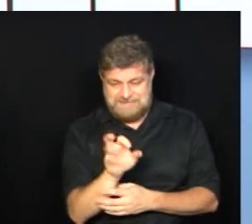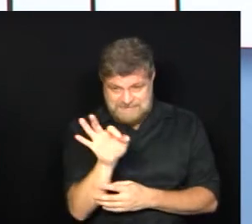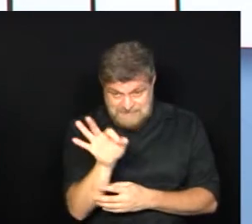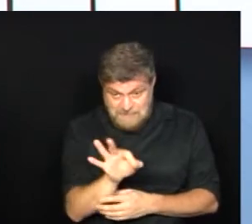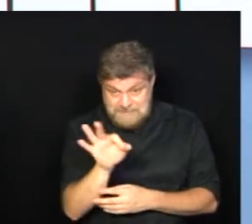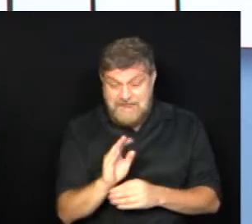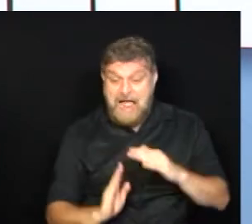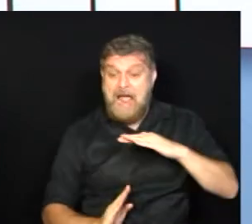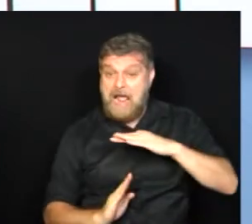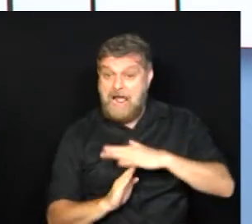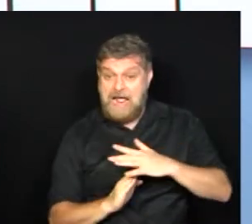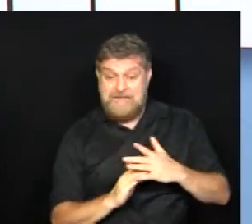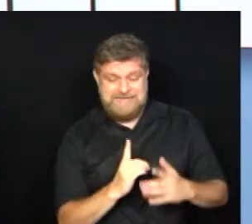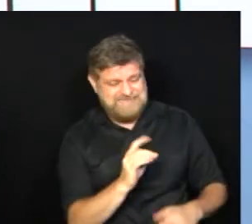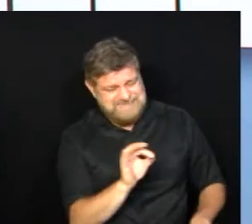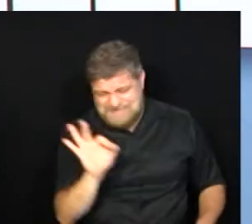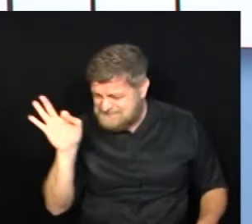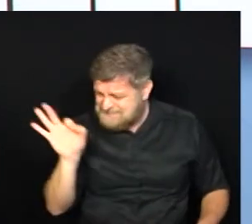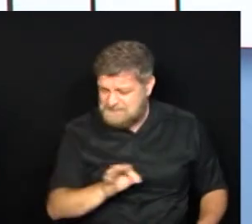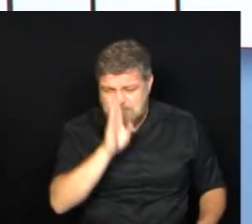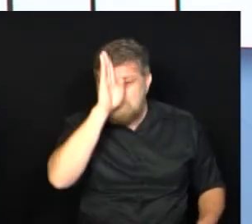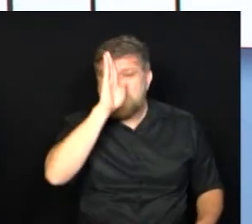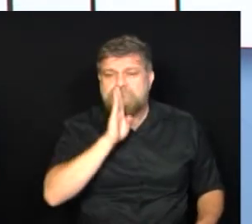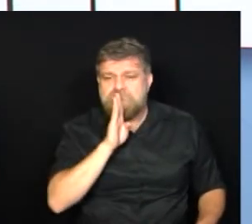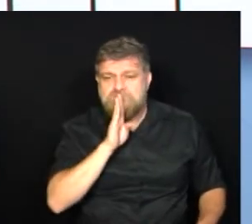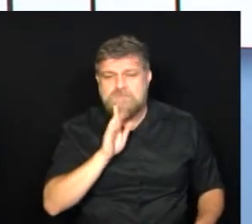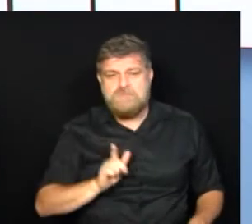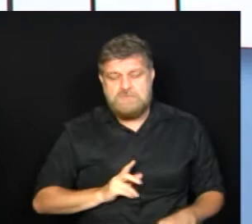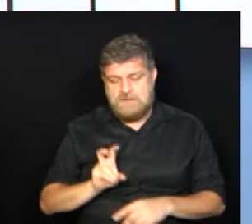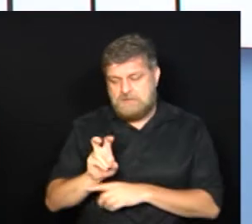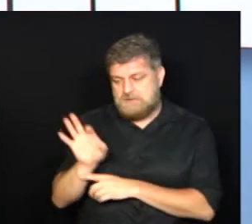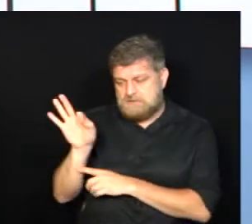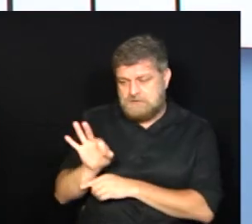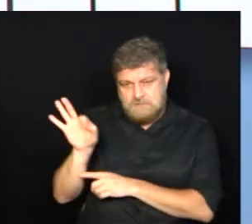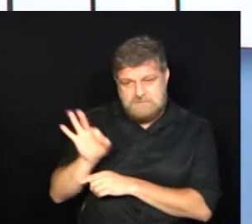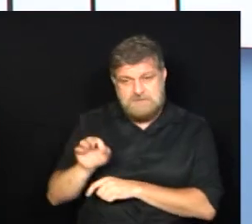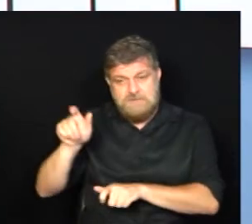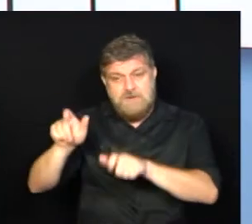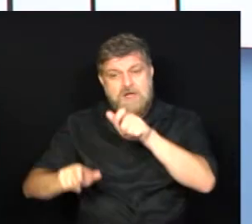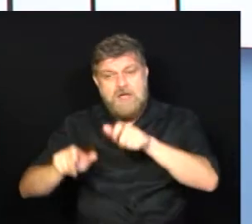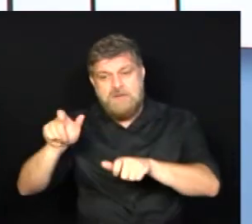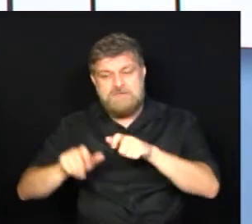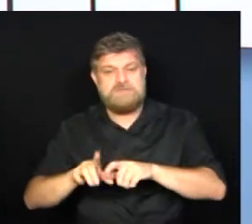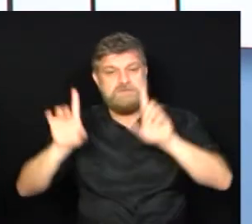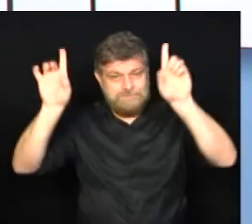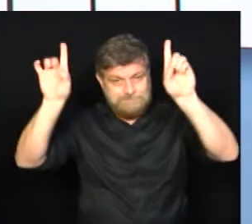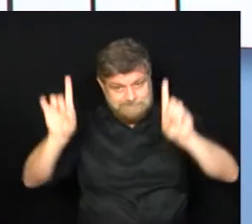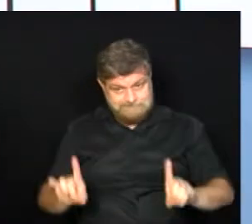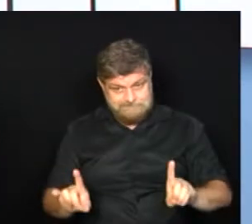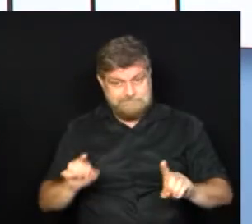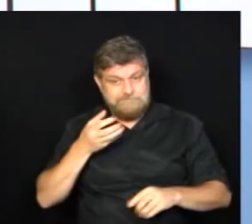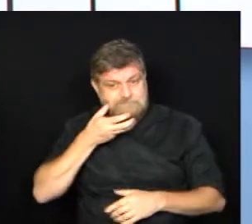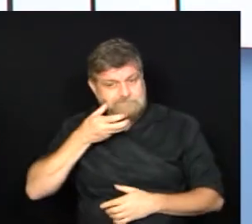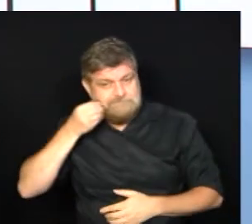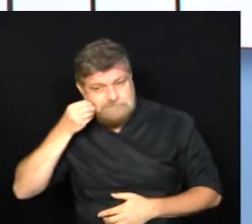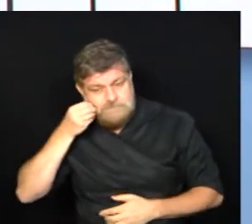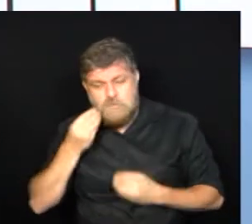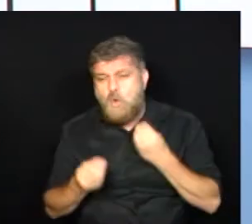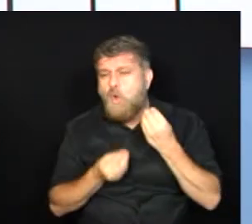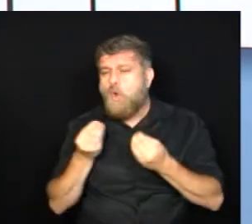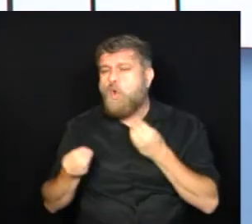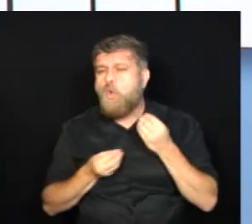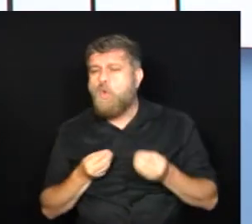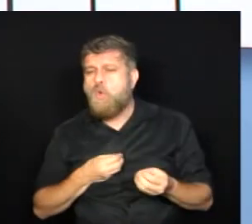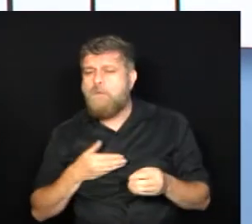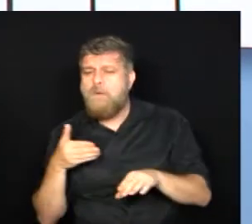dos valores da bolsa. E 5% das bolsas são para as pessoas com deficiência. Para participar do